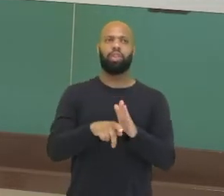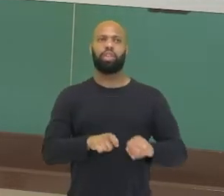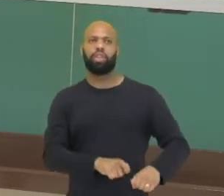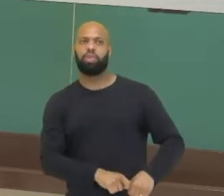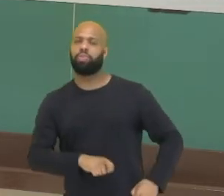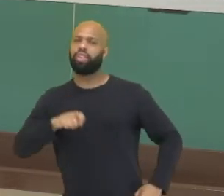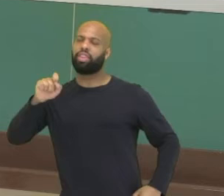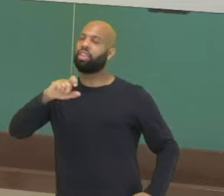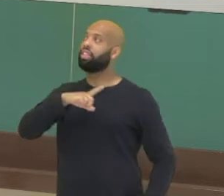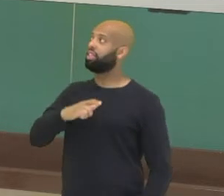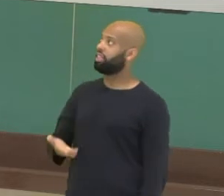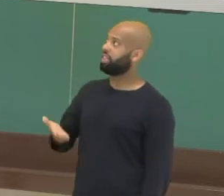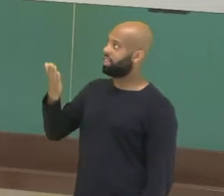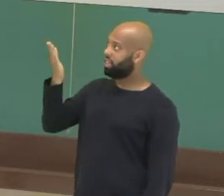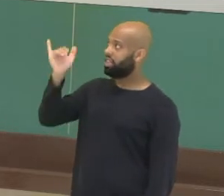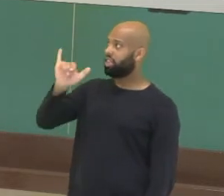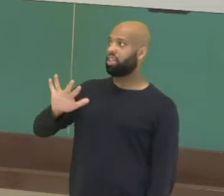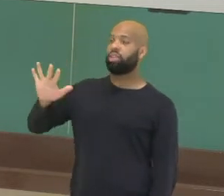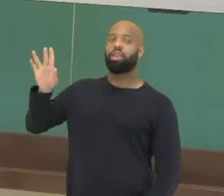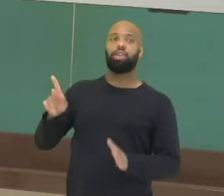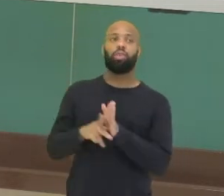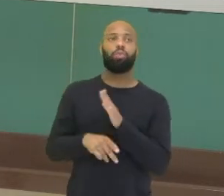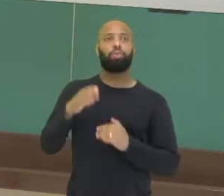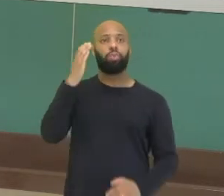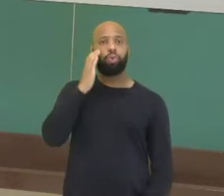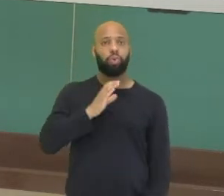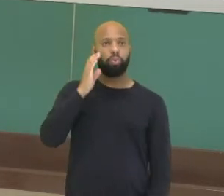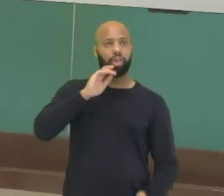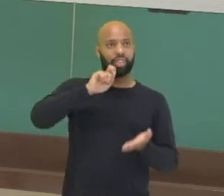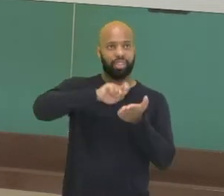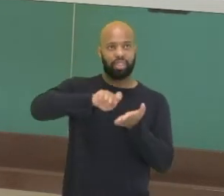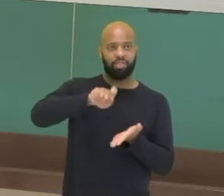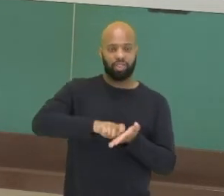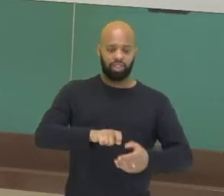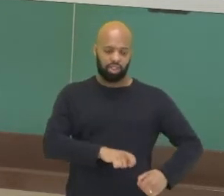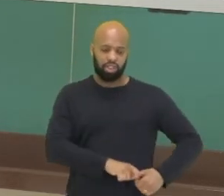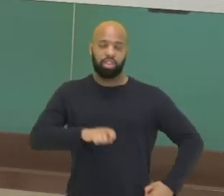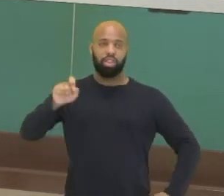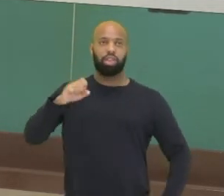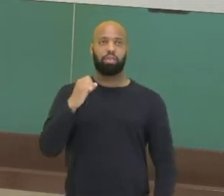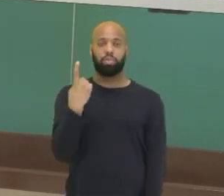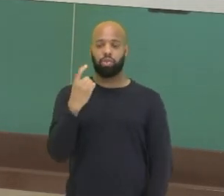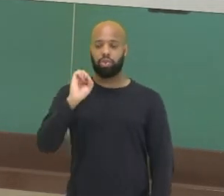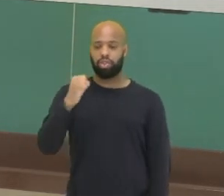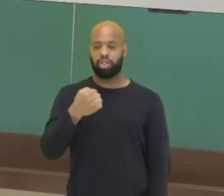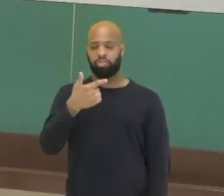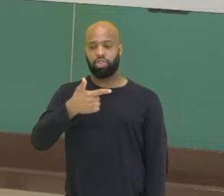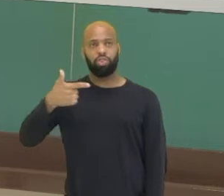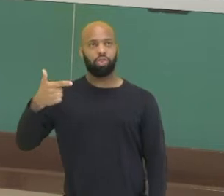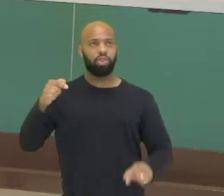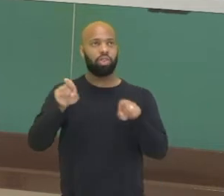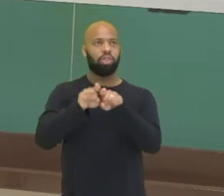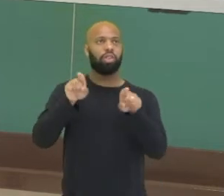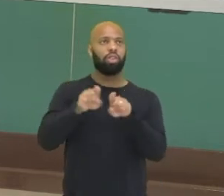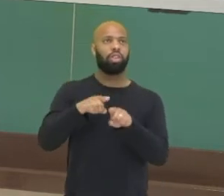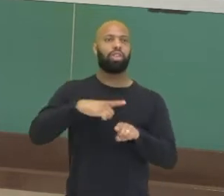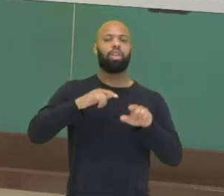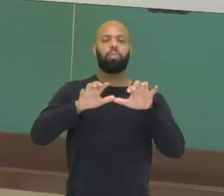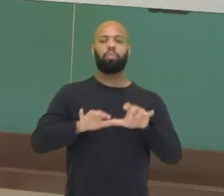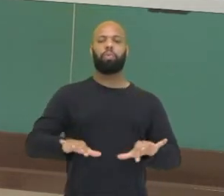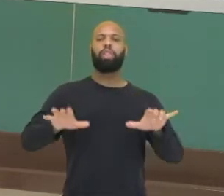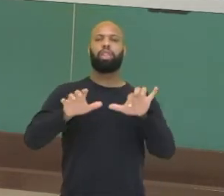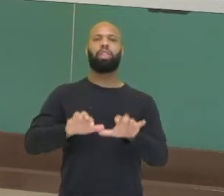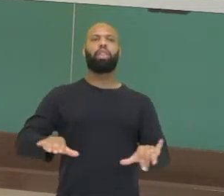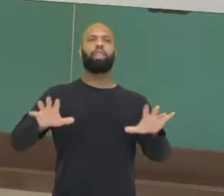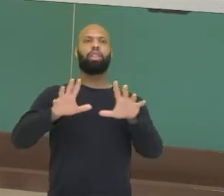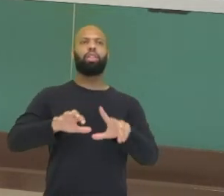essa representação de Dom Pedro compondo o hino da independência em 1822, né? Ali em um piano, né,